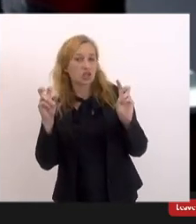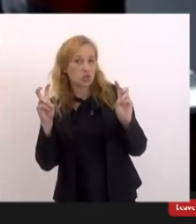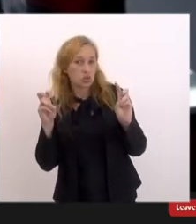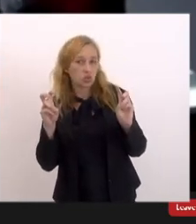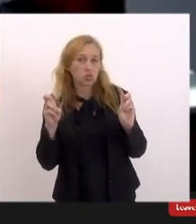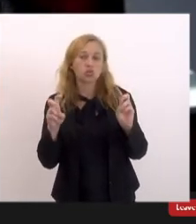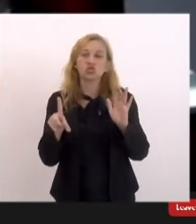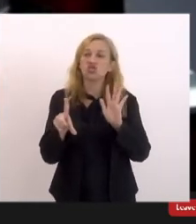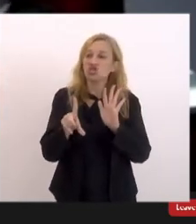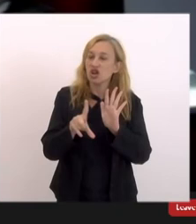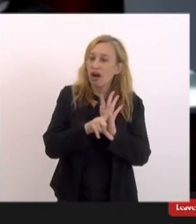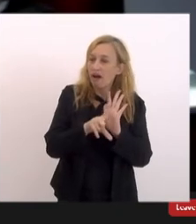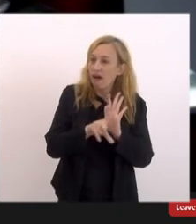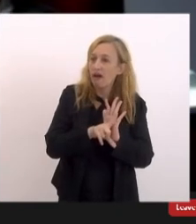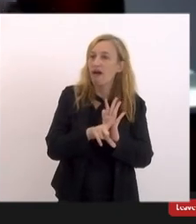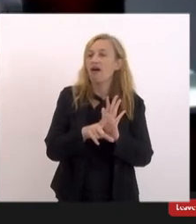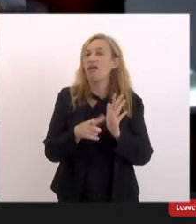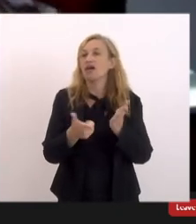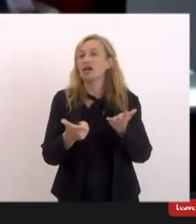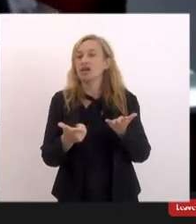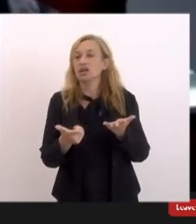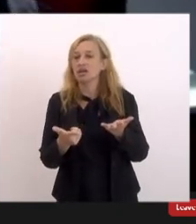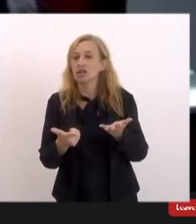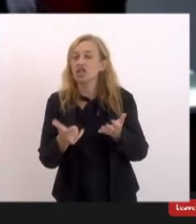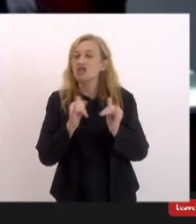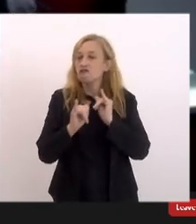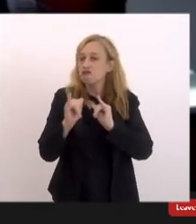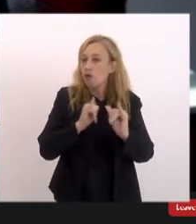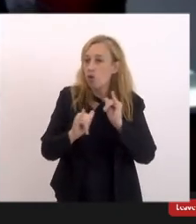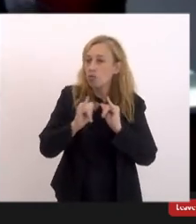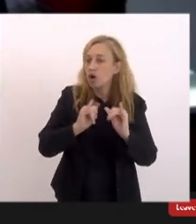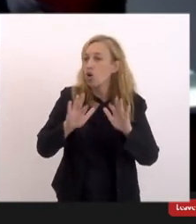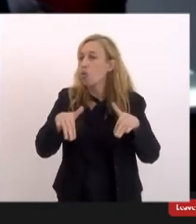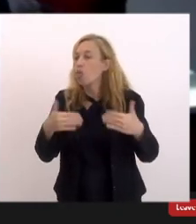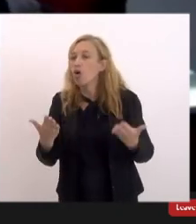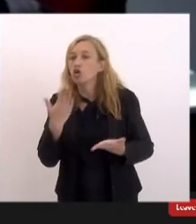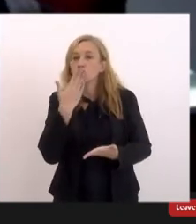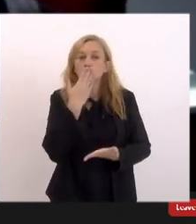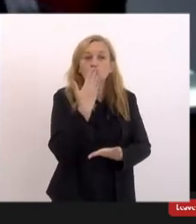legais de laudar, de informar qual é o tipo